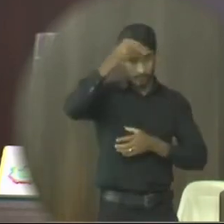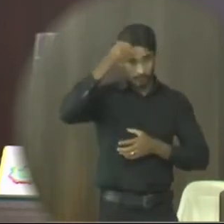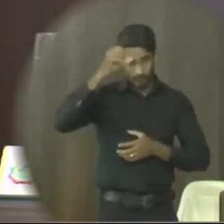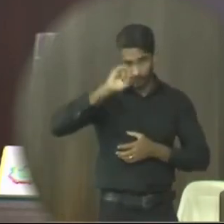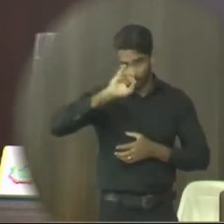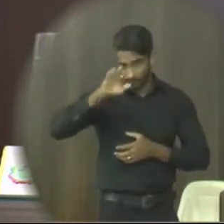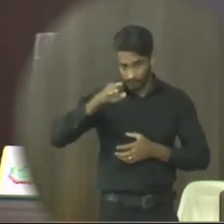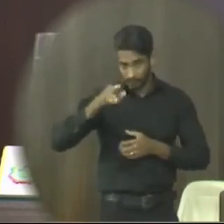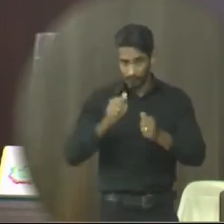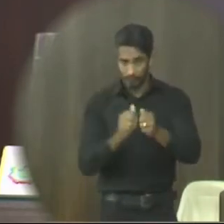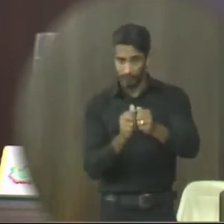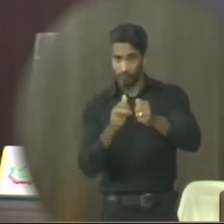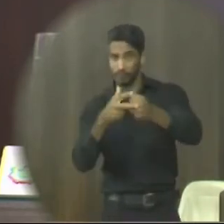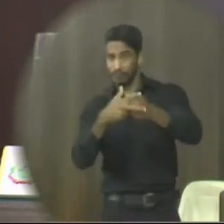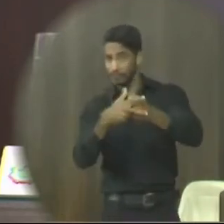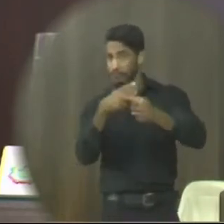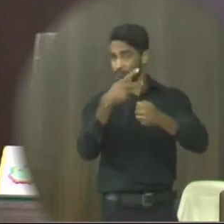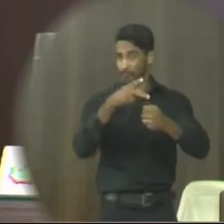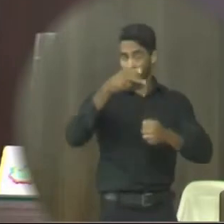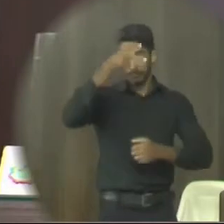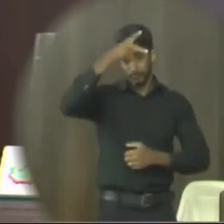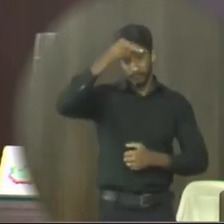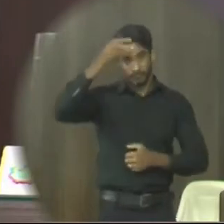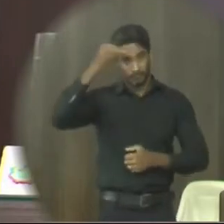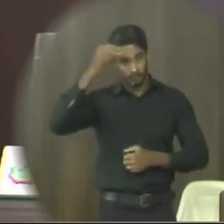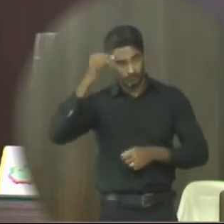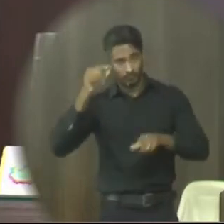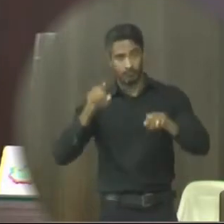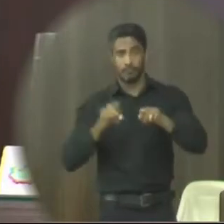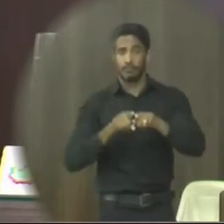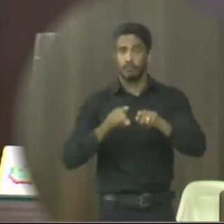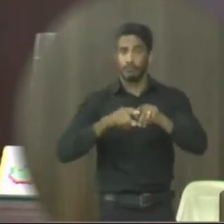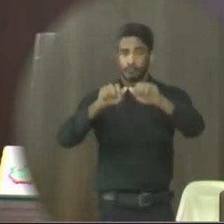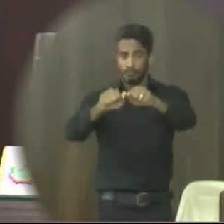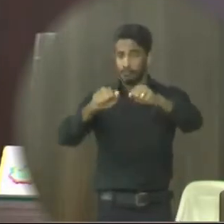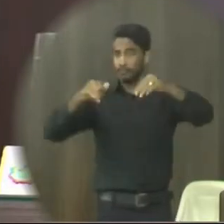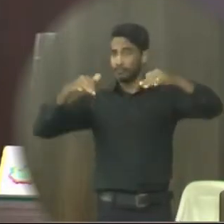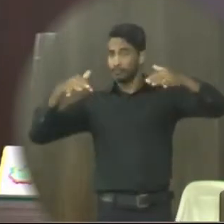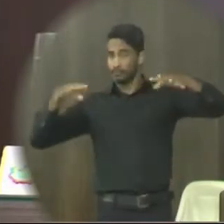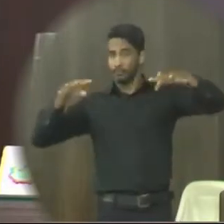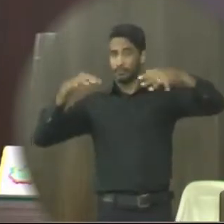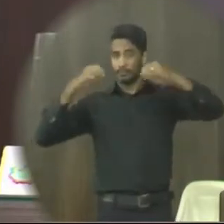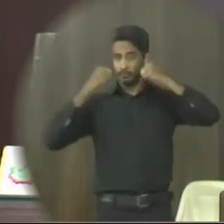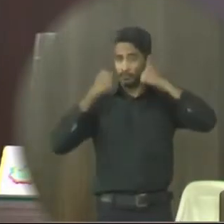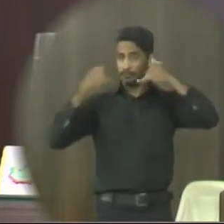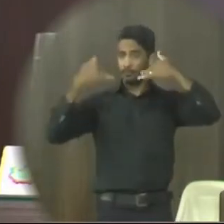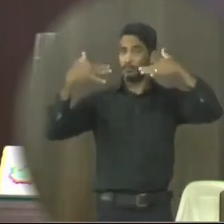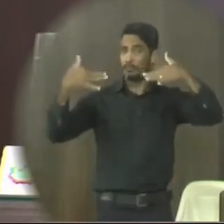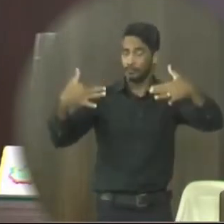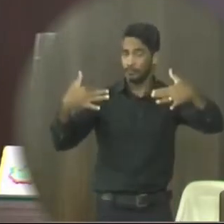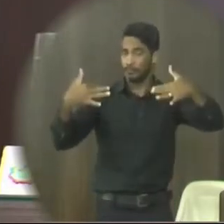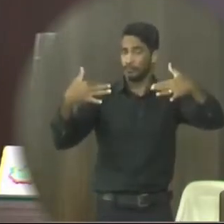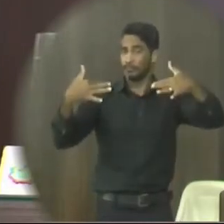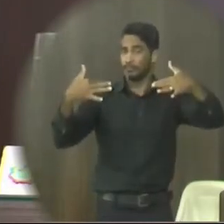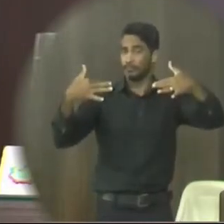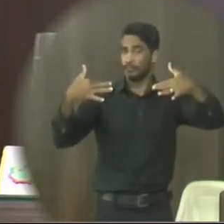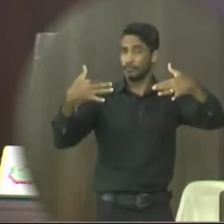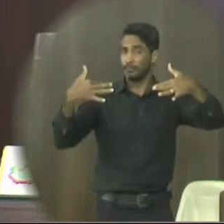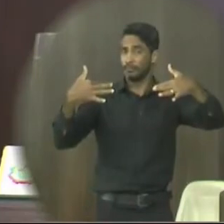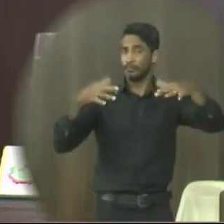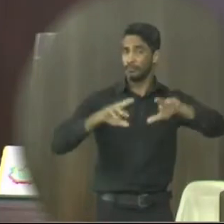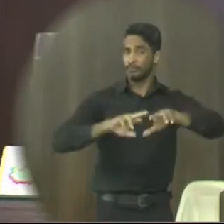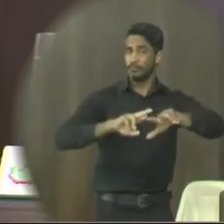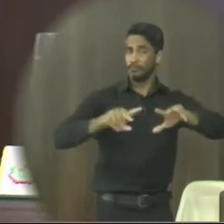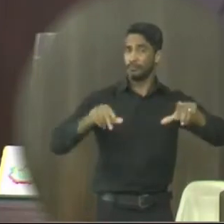o gabinete do prefeito para visita e audiência, visitação nas